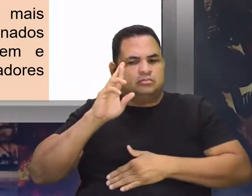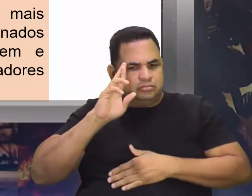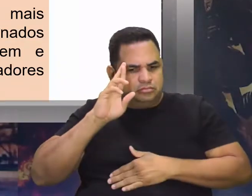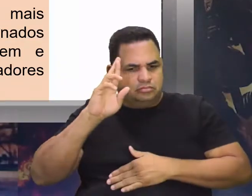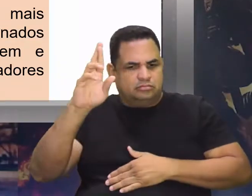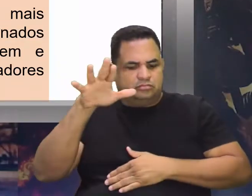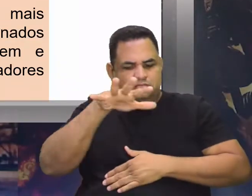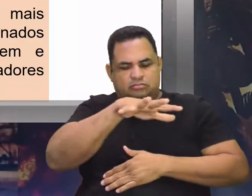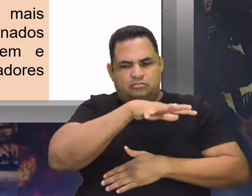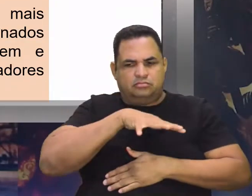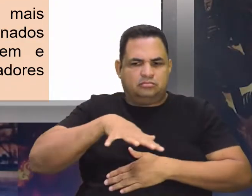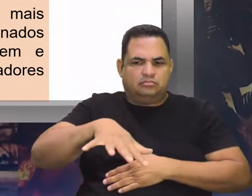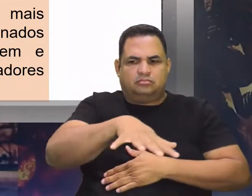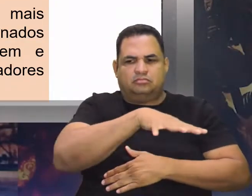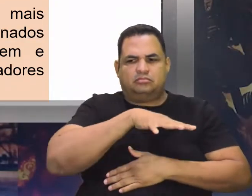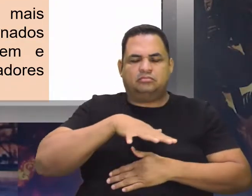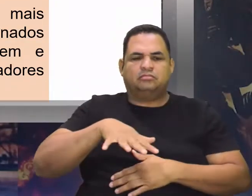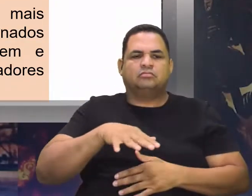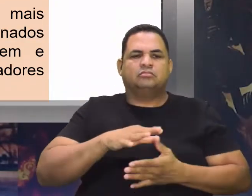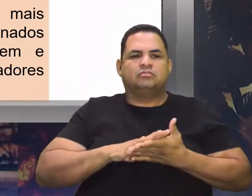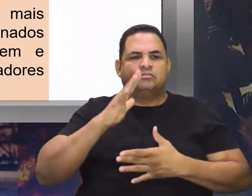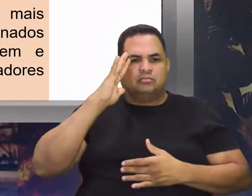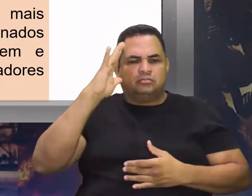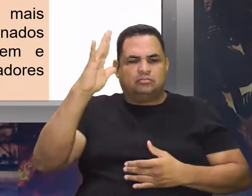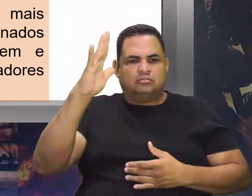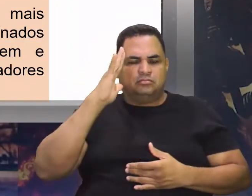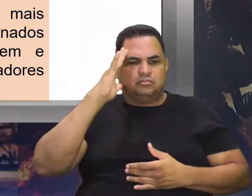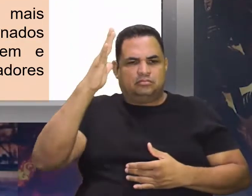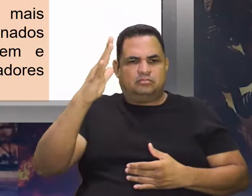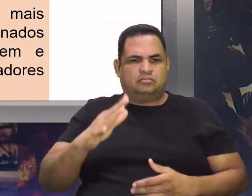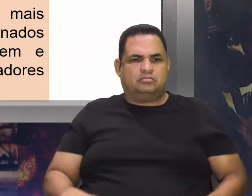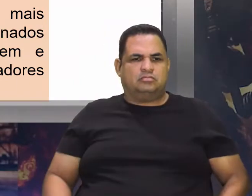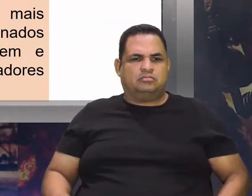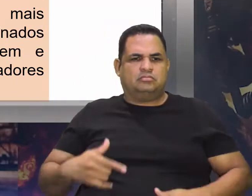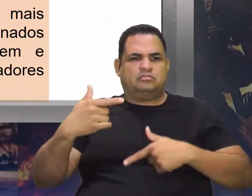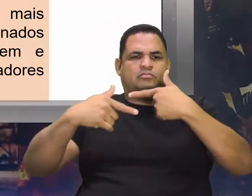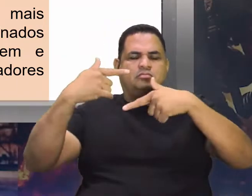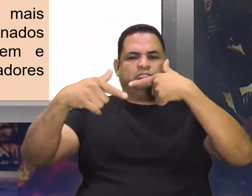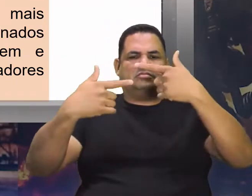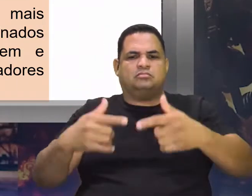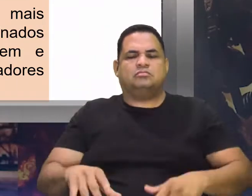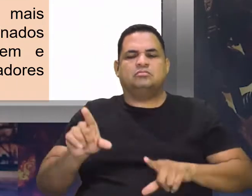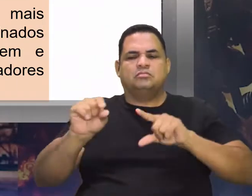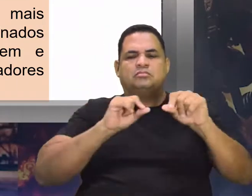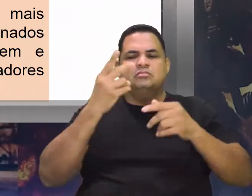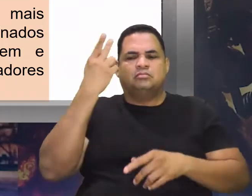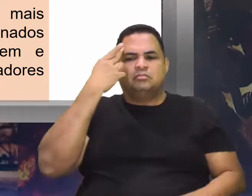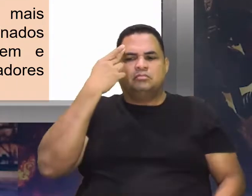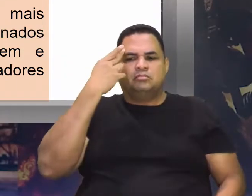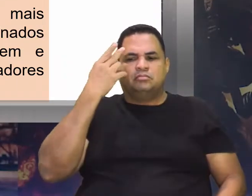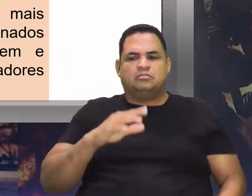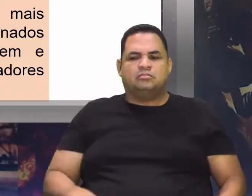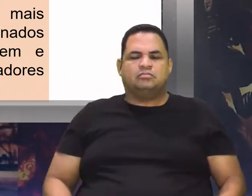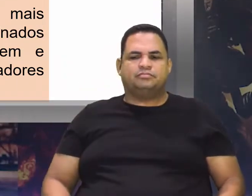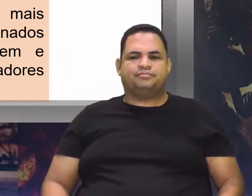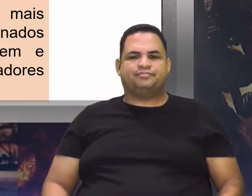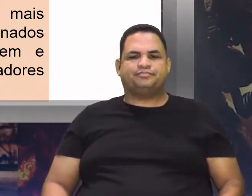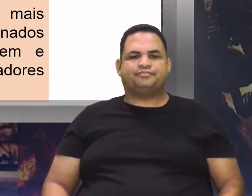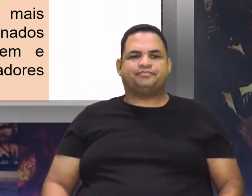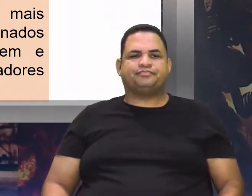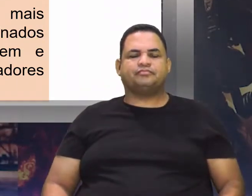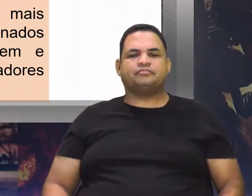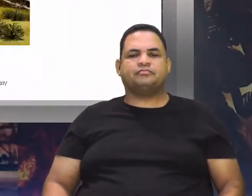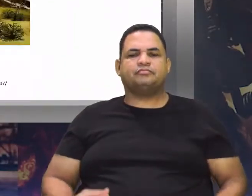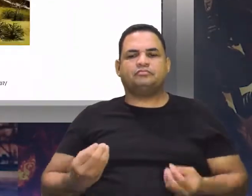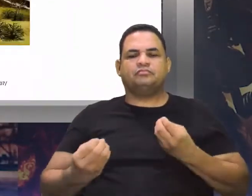dominadores daquela região. Isso é a teoria da evolução, da seleção natural darwinista.